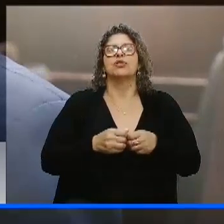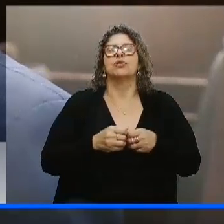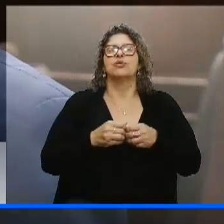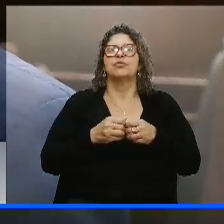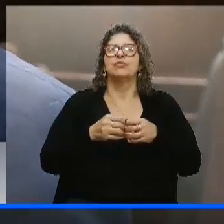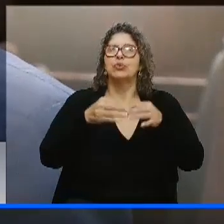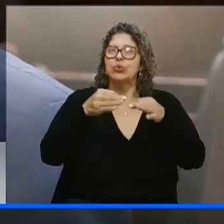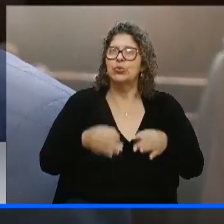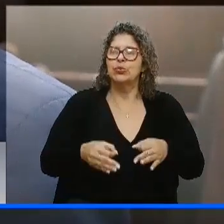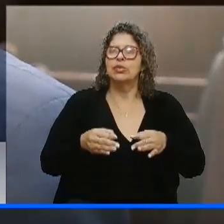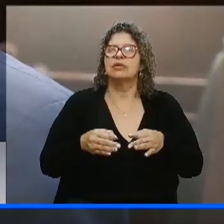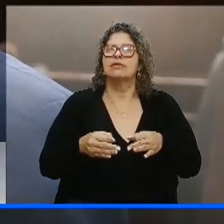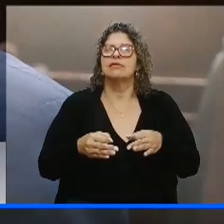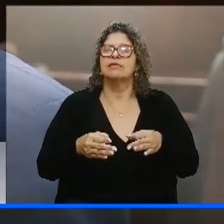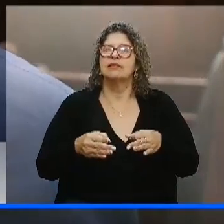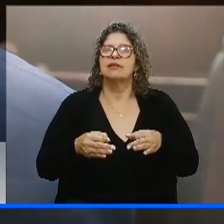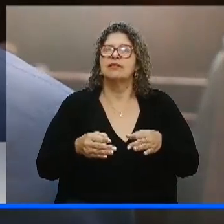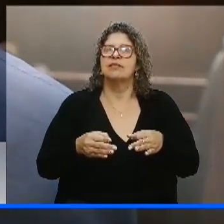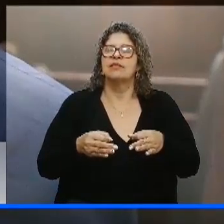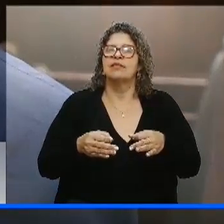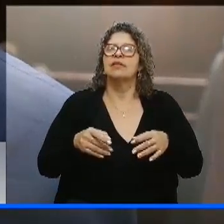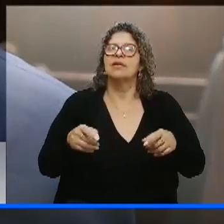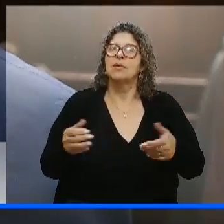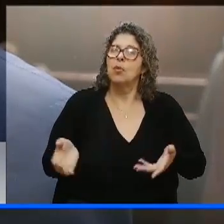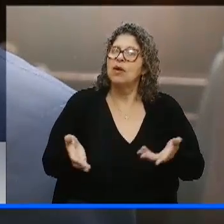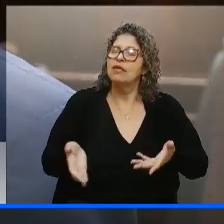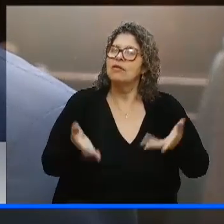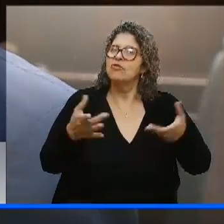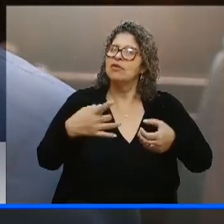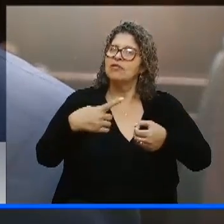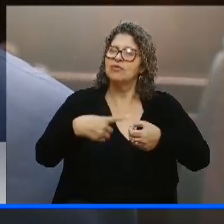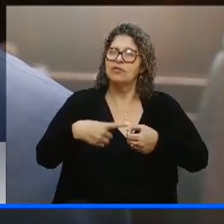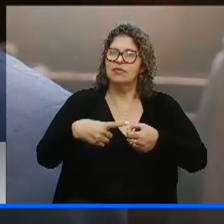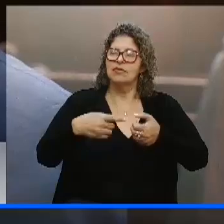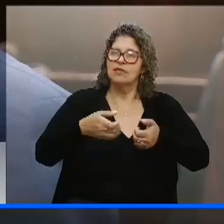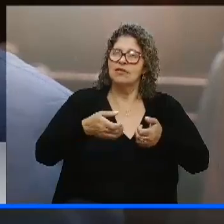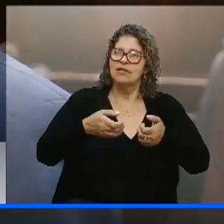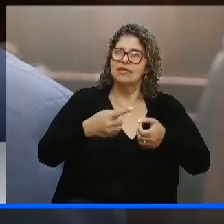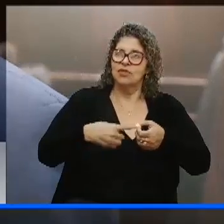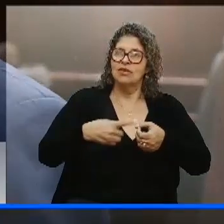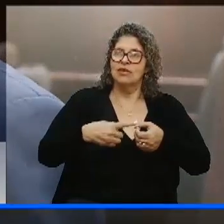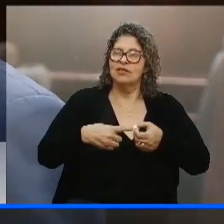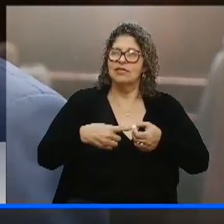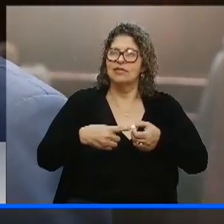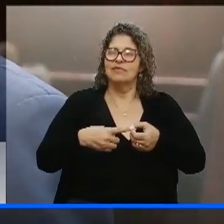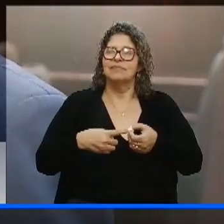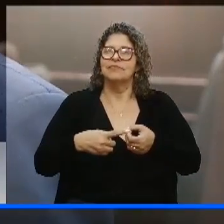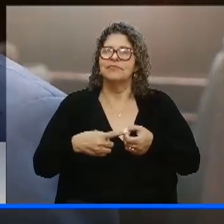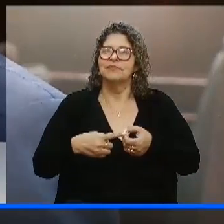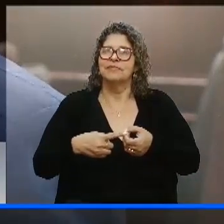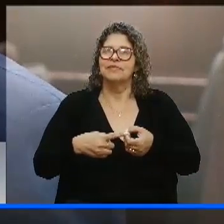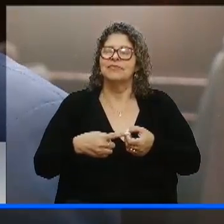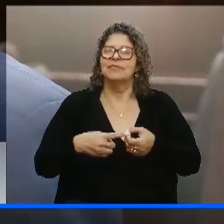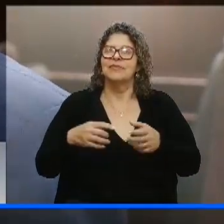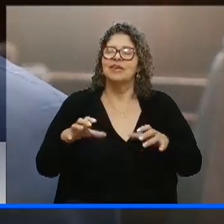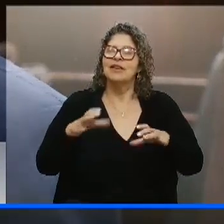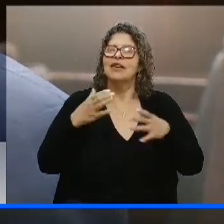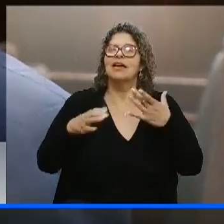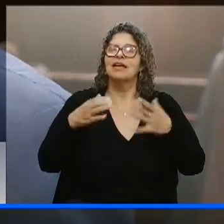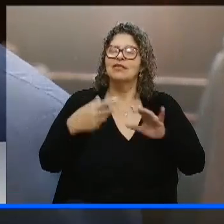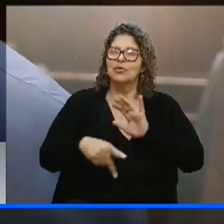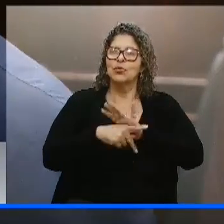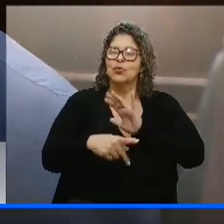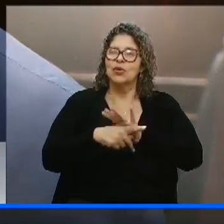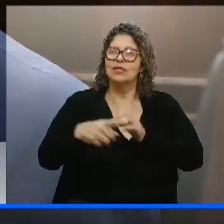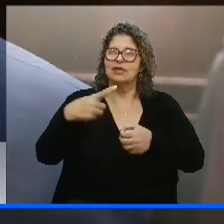valorizar evidentemente a sua região a sua casa quem canta sua aldeia deputado viana canta o mundo meus